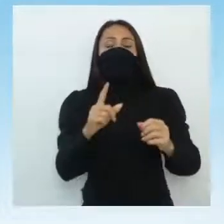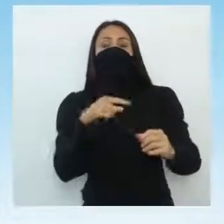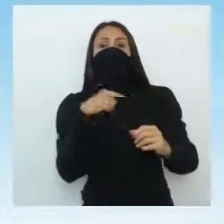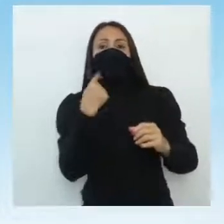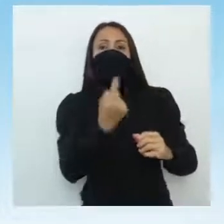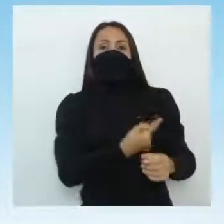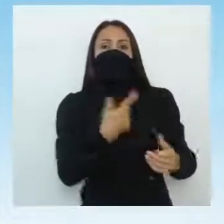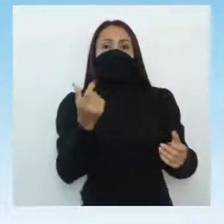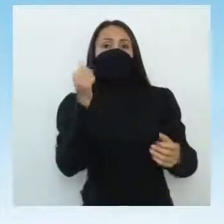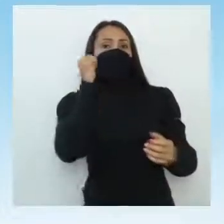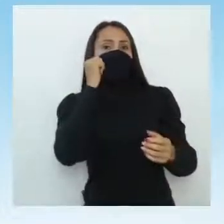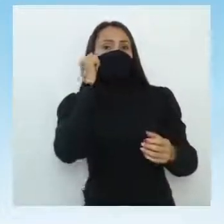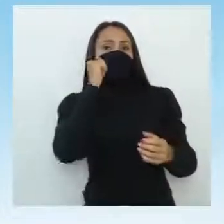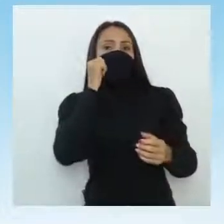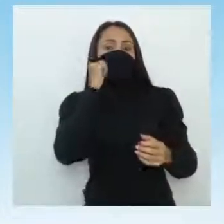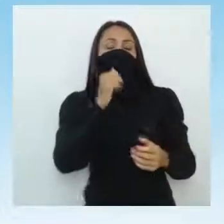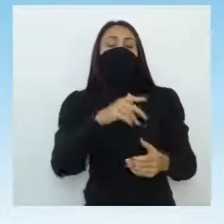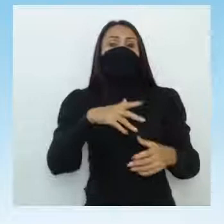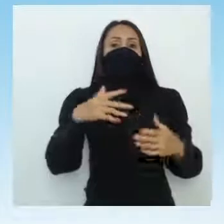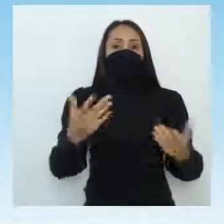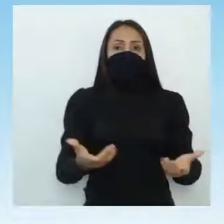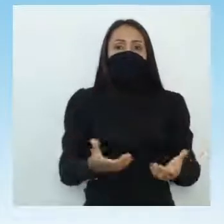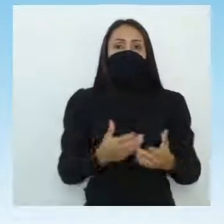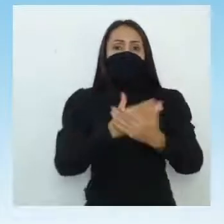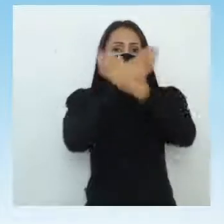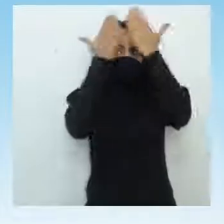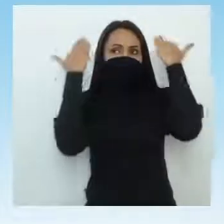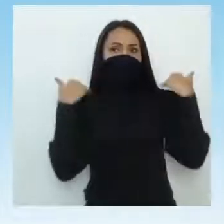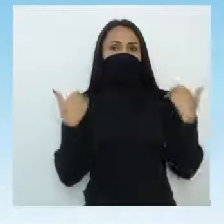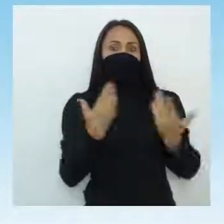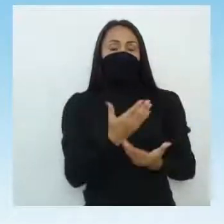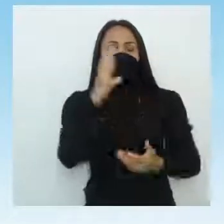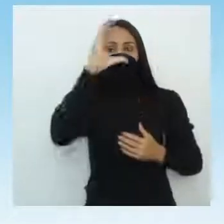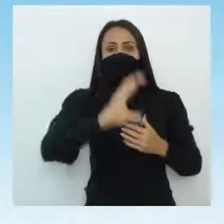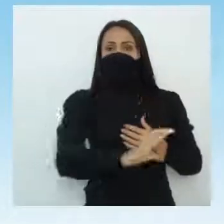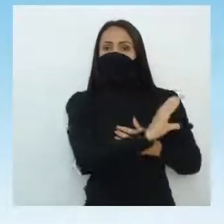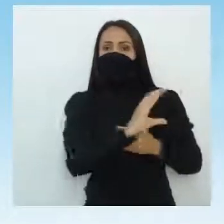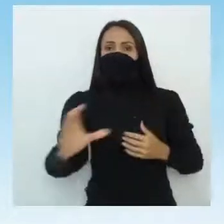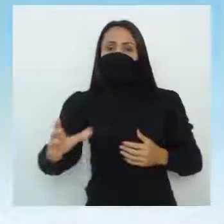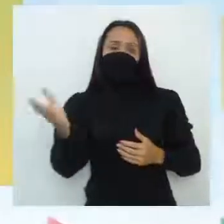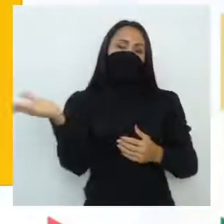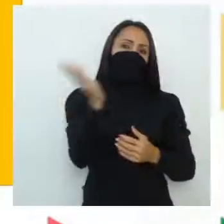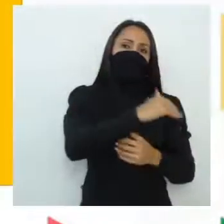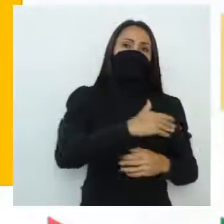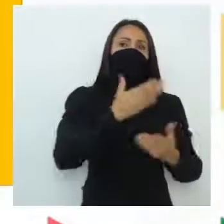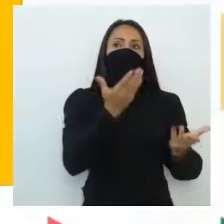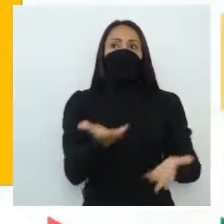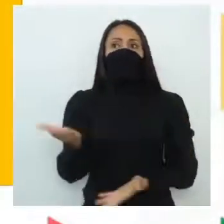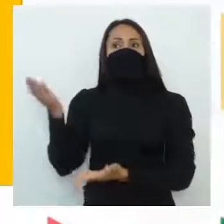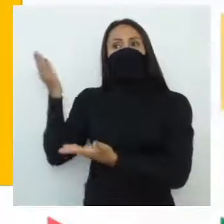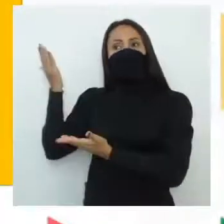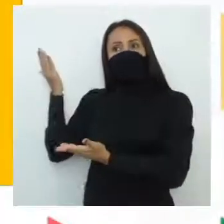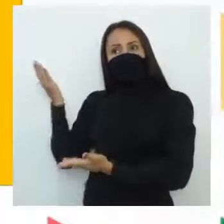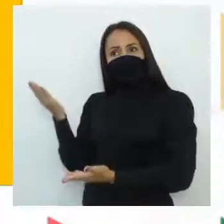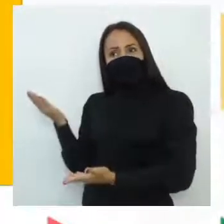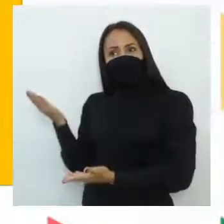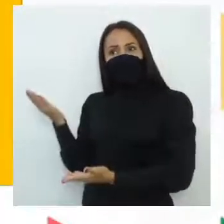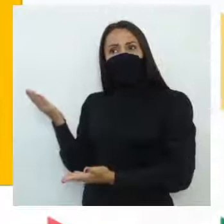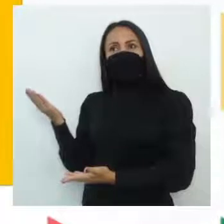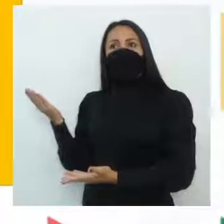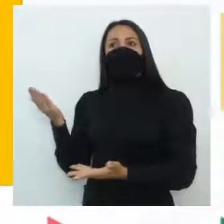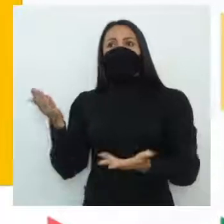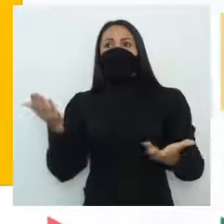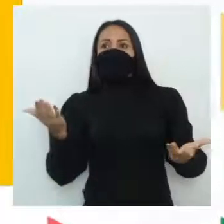missionária freira católica. E vamos caminhando aqui. Trago para vocês na tela uma fotografia icônica